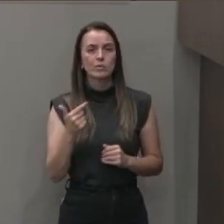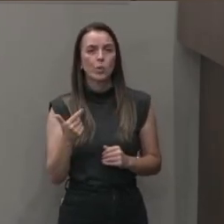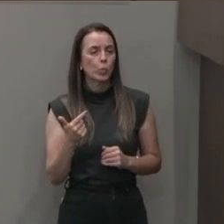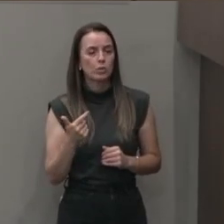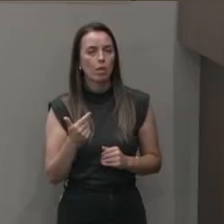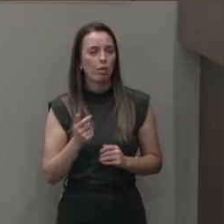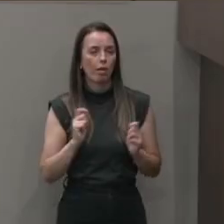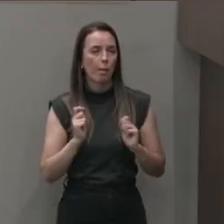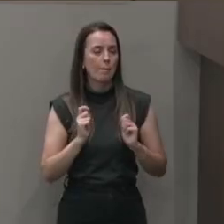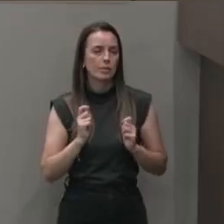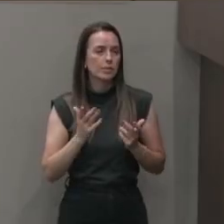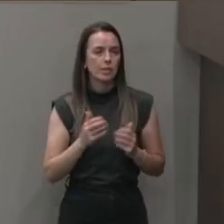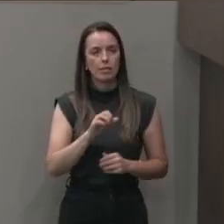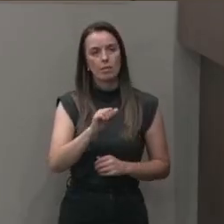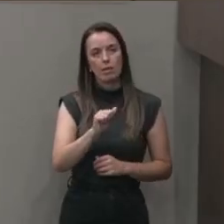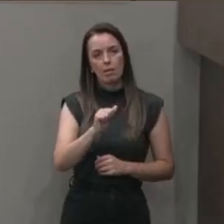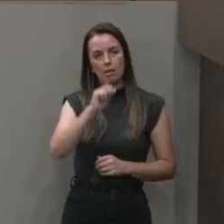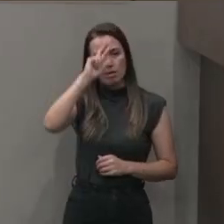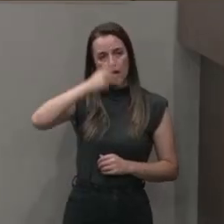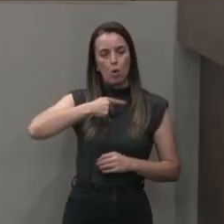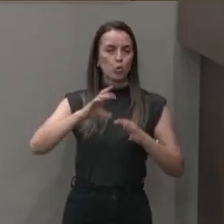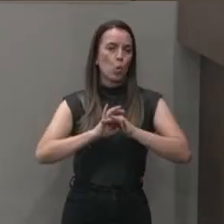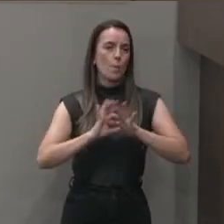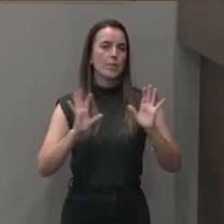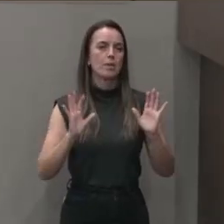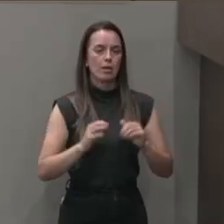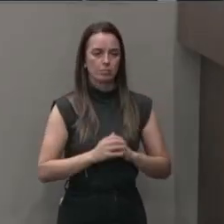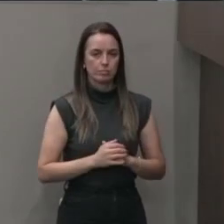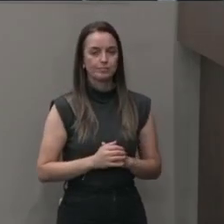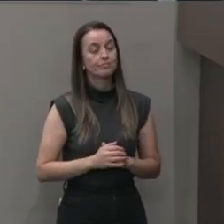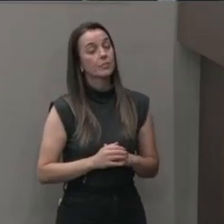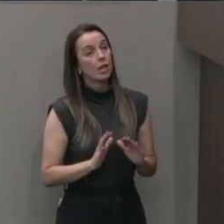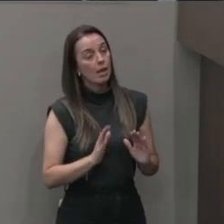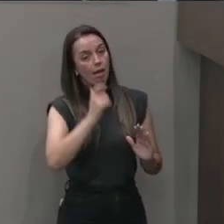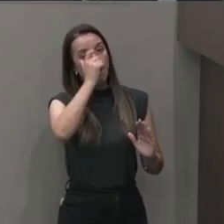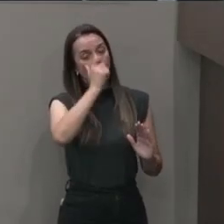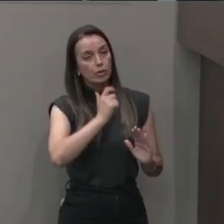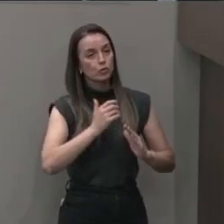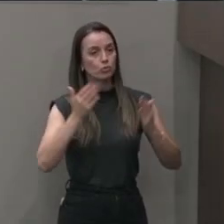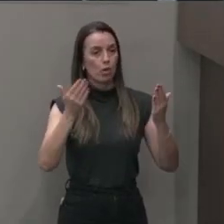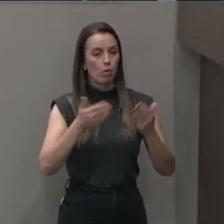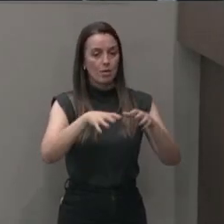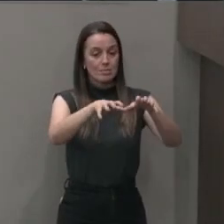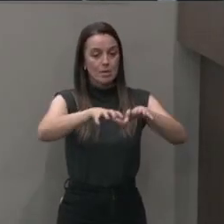emenda. Vereadora, eu lhe concedo a parte. Eu acho que agora é que se separa se a Câmara de